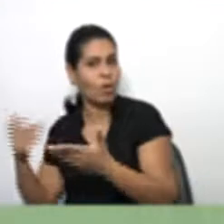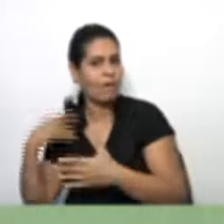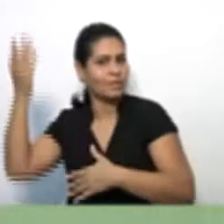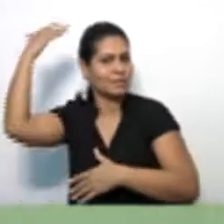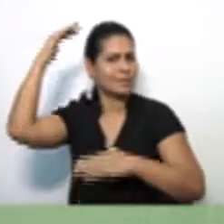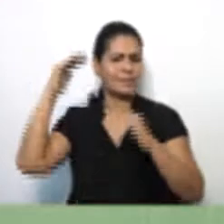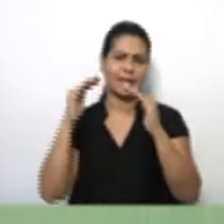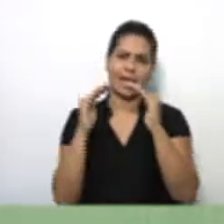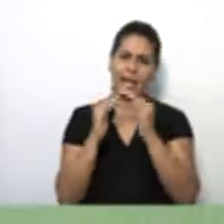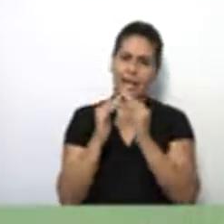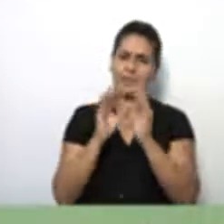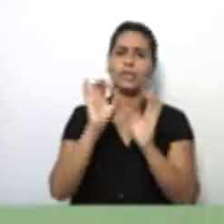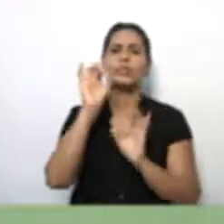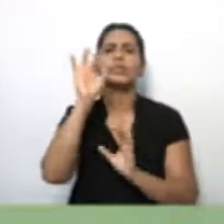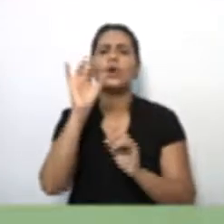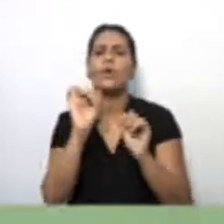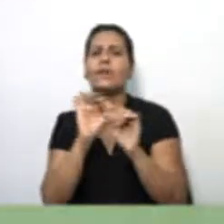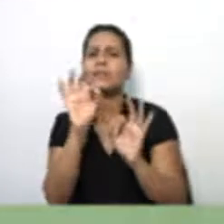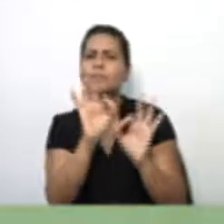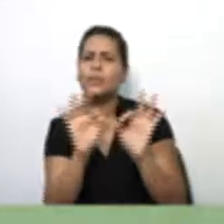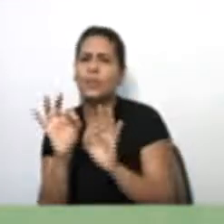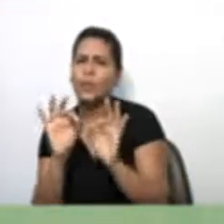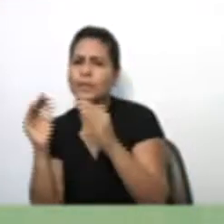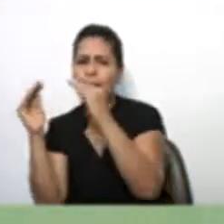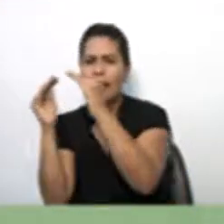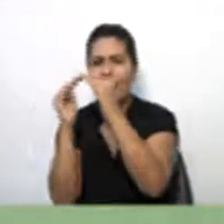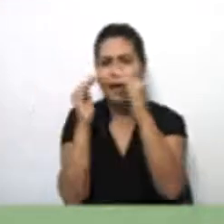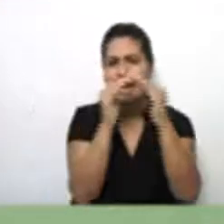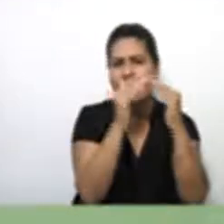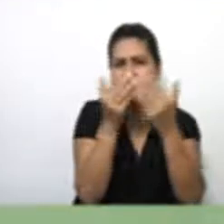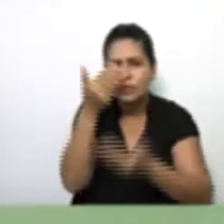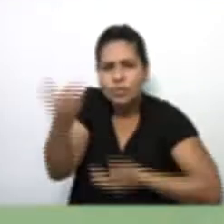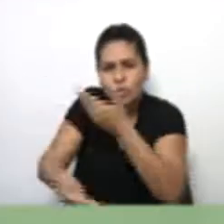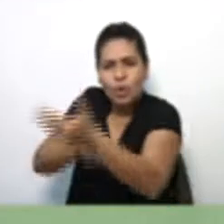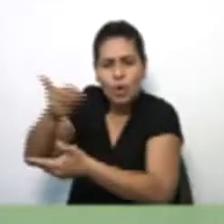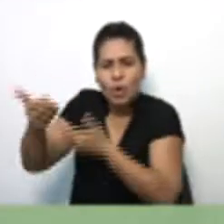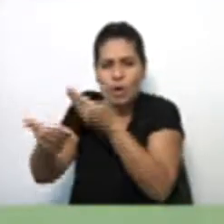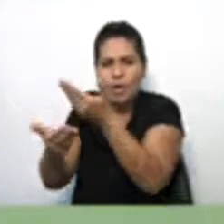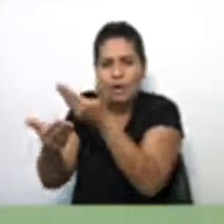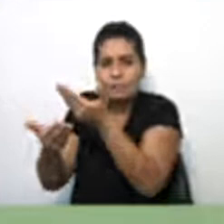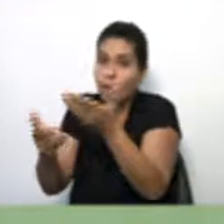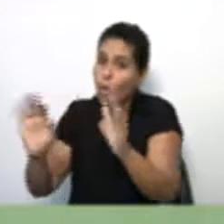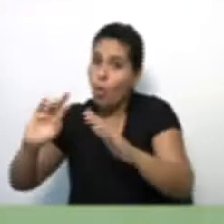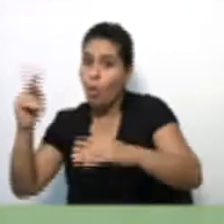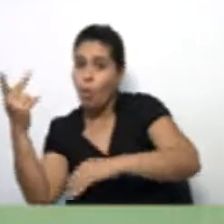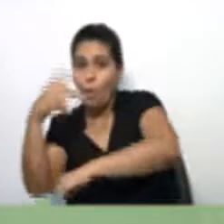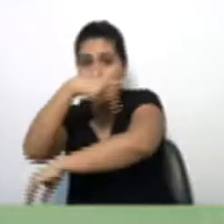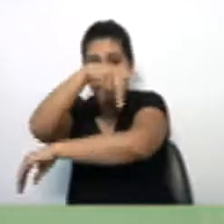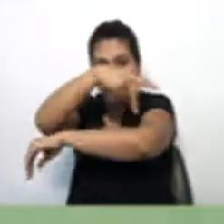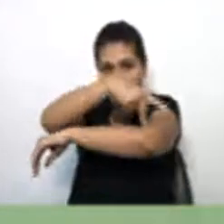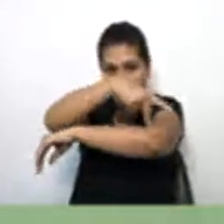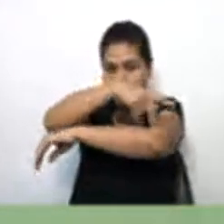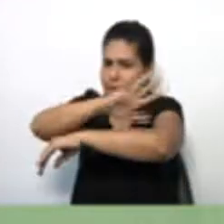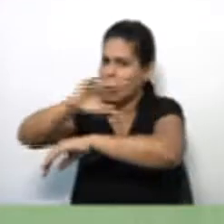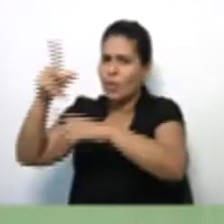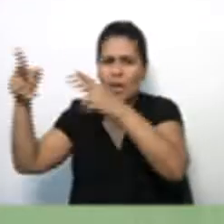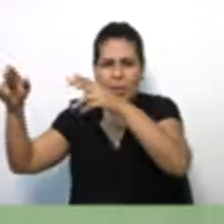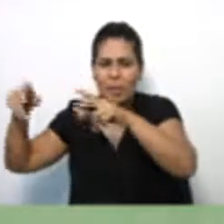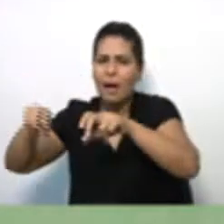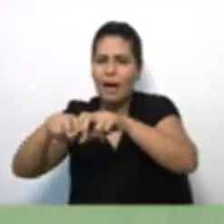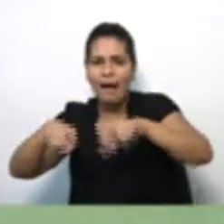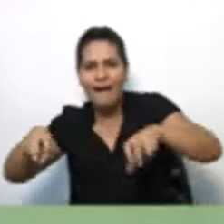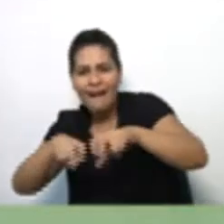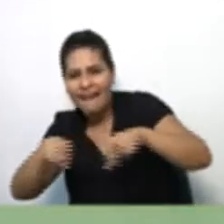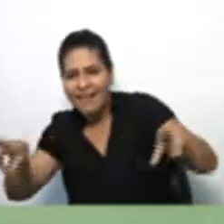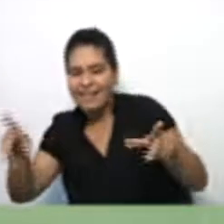excedentes eventuais eram trocados entre vizinhos. Naquela época nós tínhamos a troca direta, né? Ou na praça. Não é na praça, lá aquela praça lá onde tem o